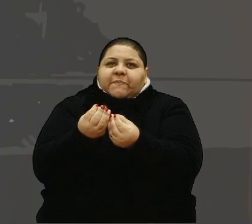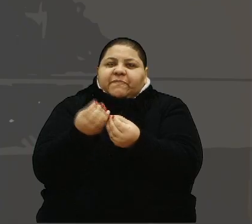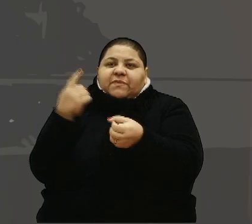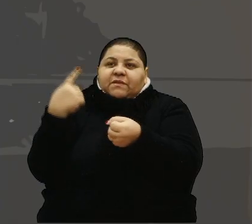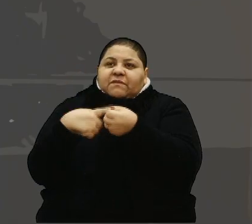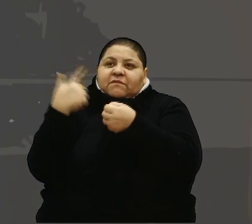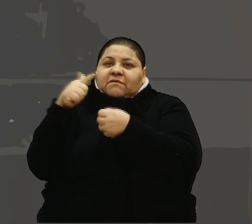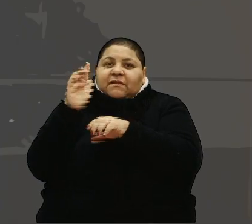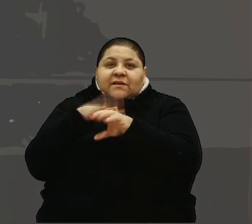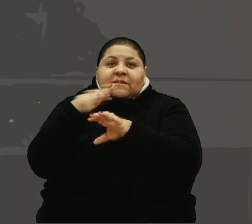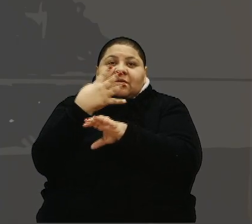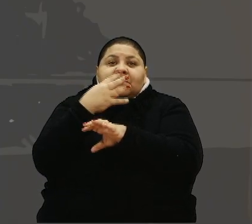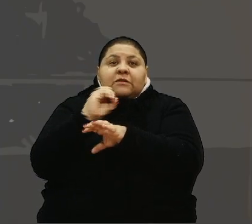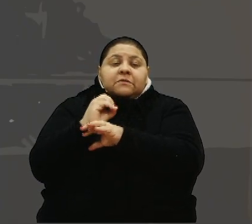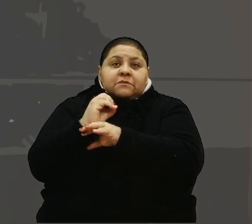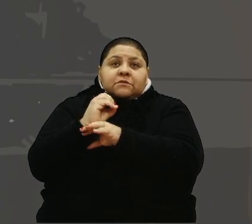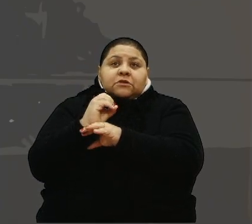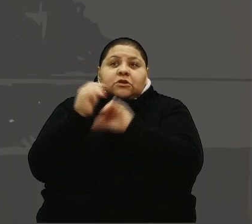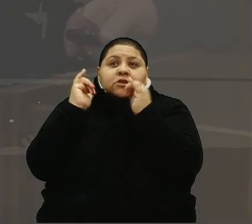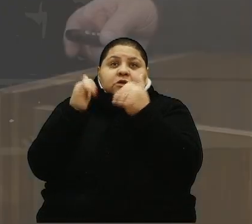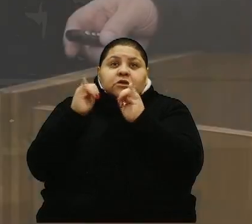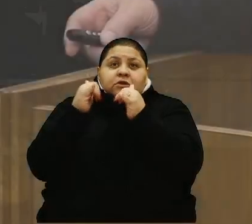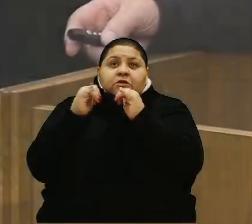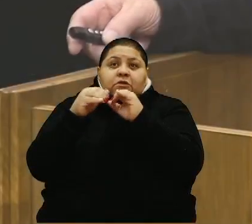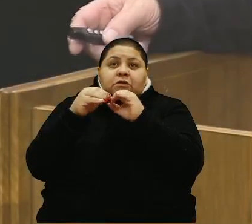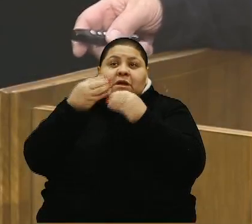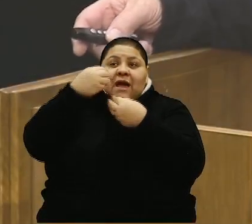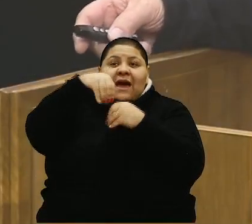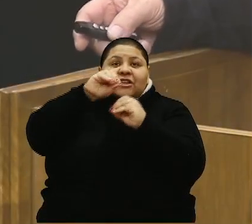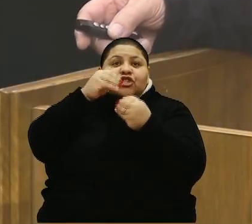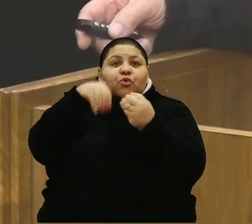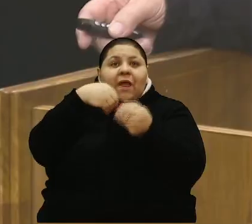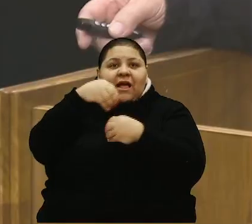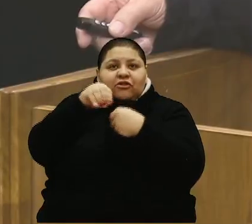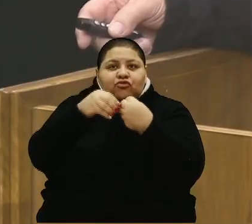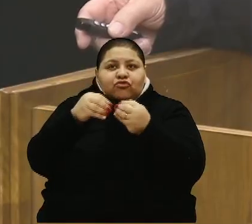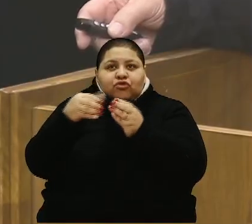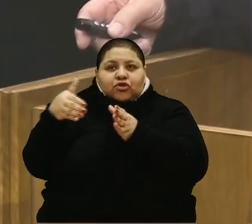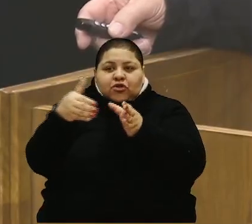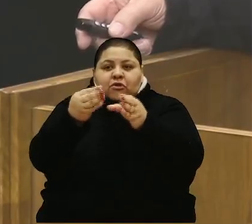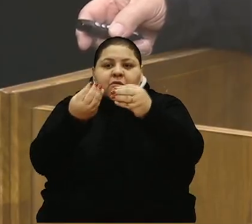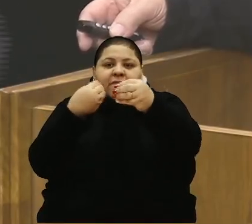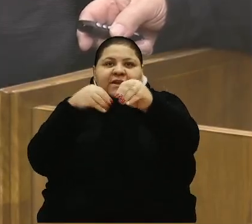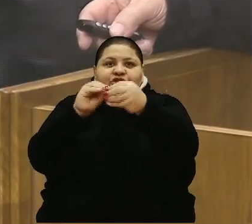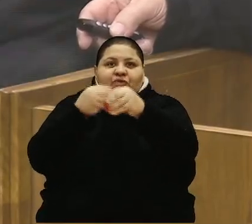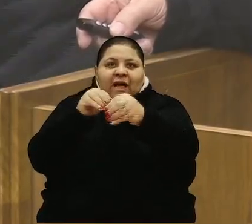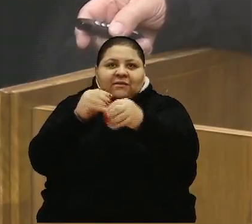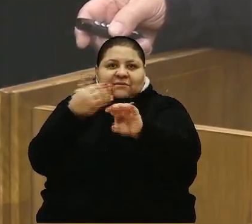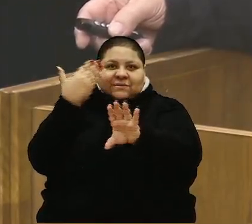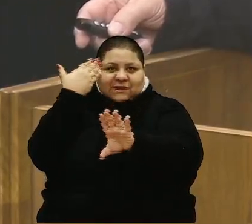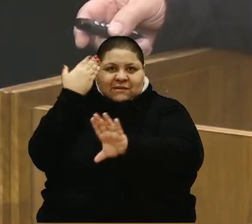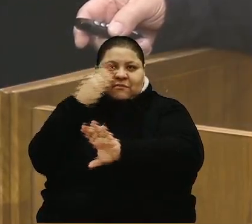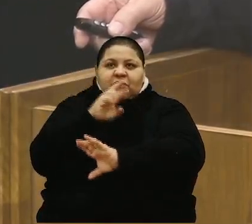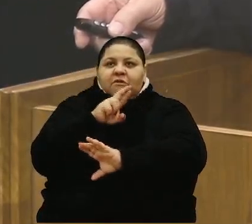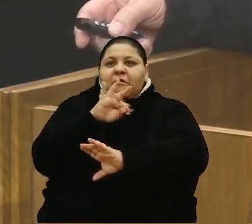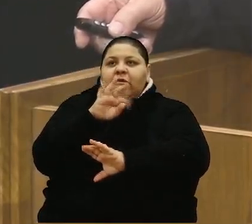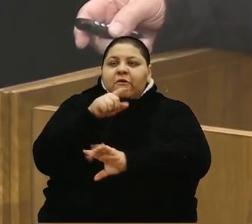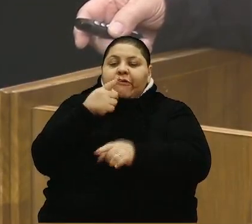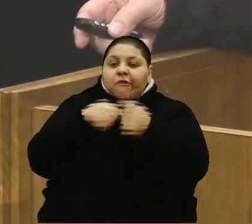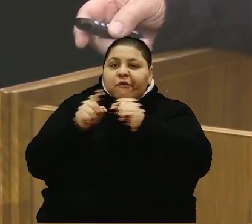de Goiânia mais de 40 ônibus biarticulados para o BRT lá, e inovando,